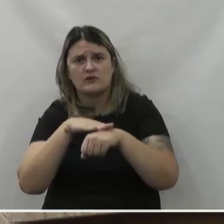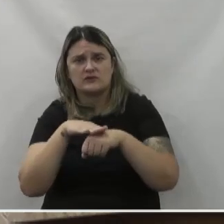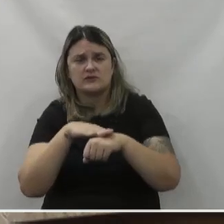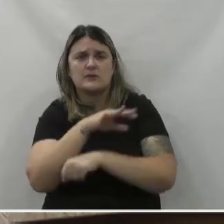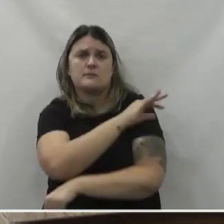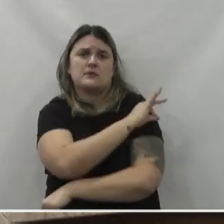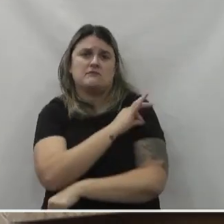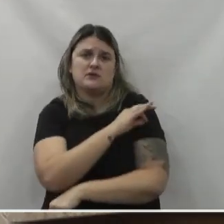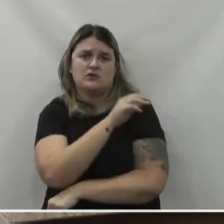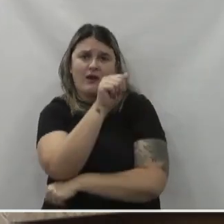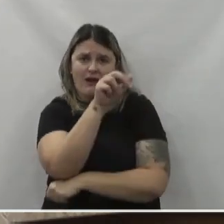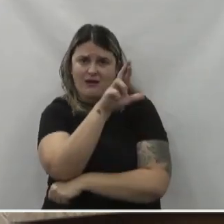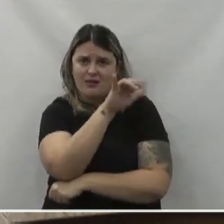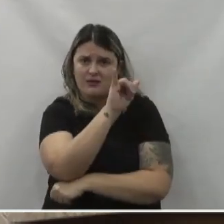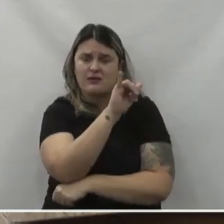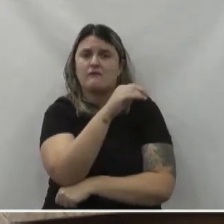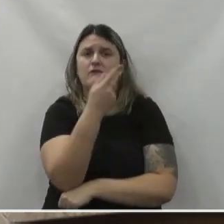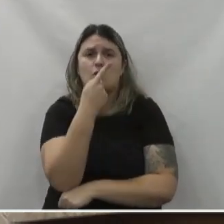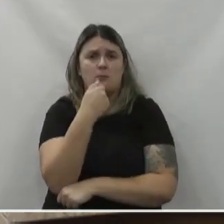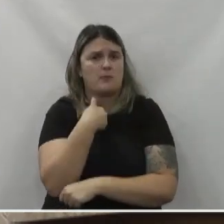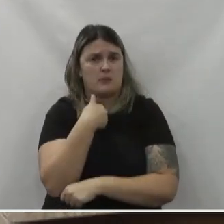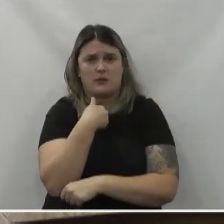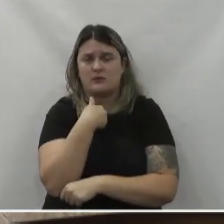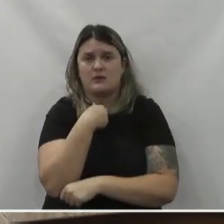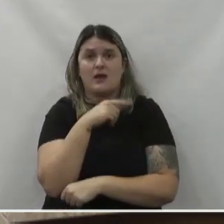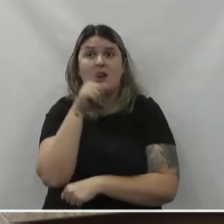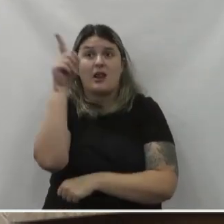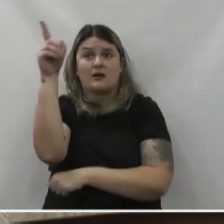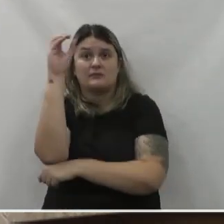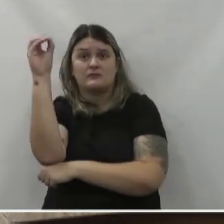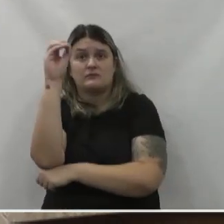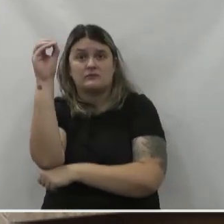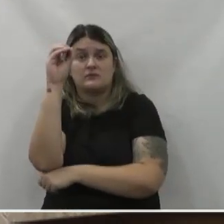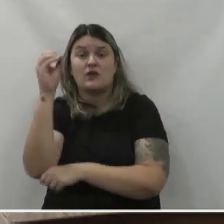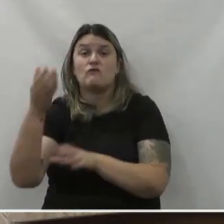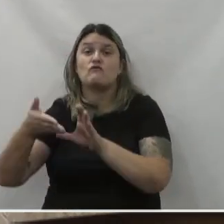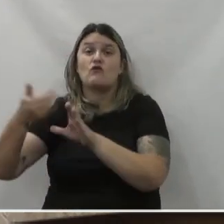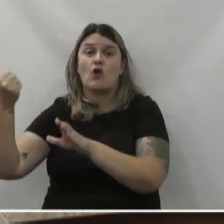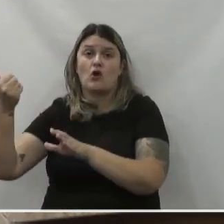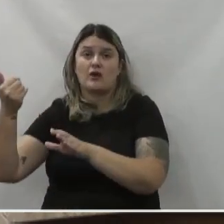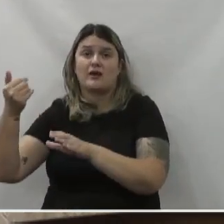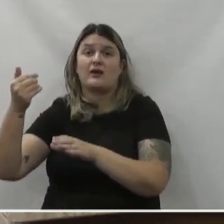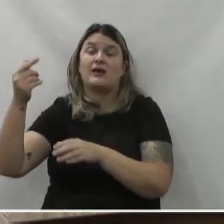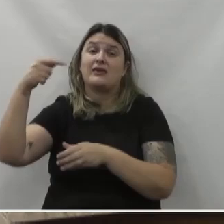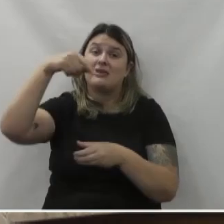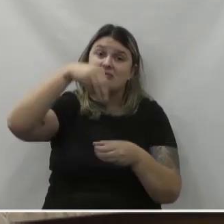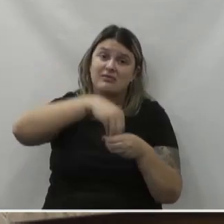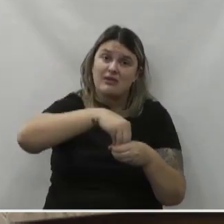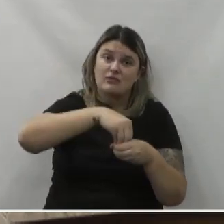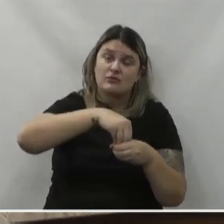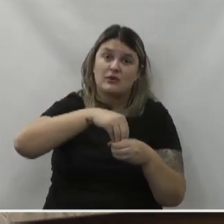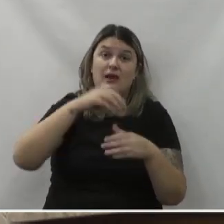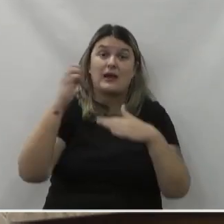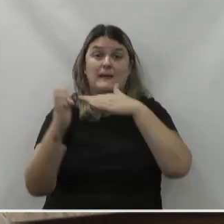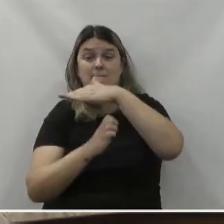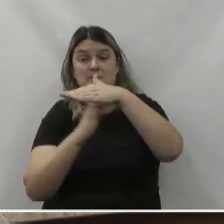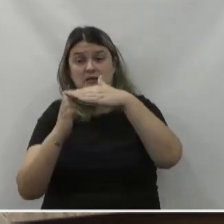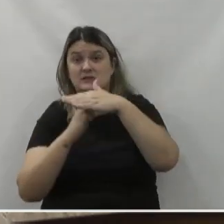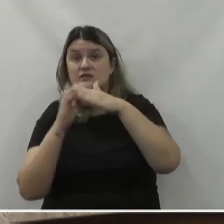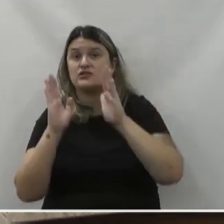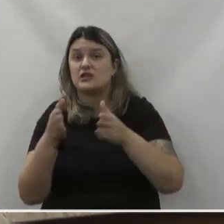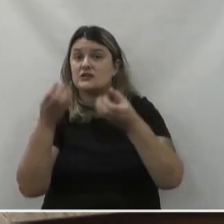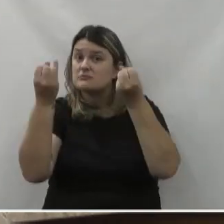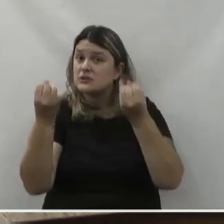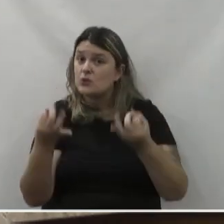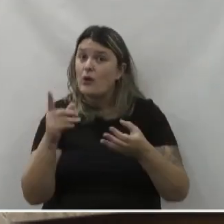Ari, e ele mesmo falou que lá o contrato é por fora e aqui é por dentro, como a empresa falou aquele dia. Então já tem